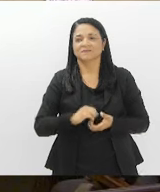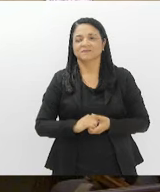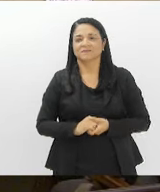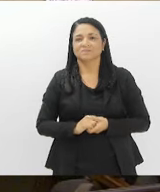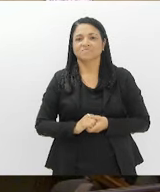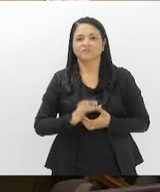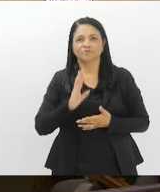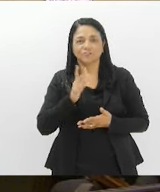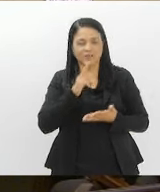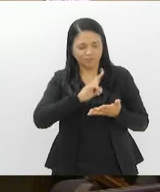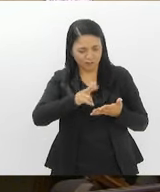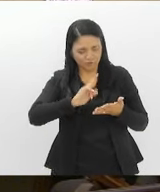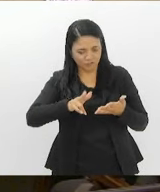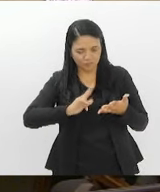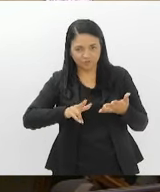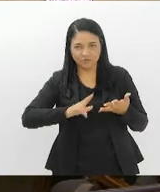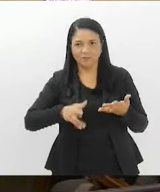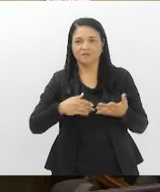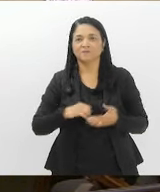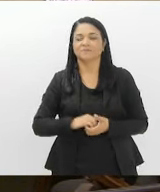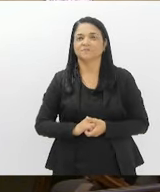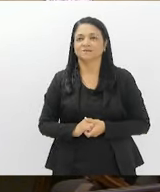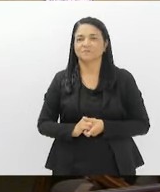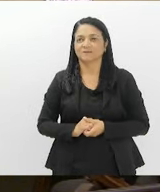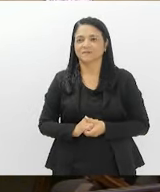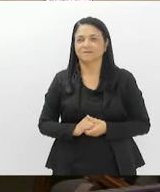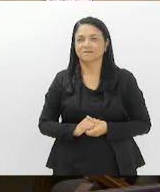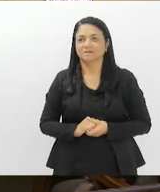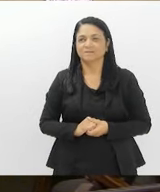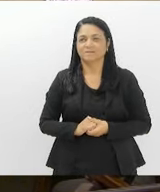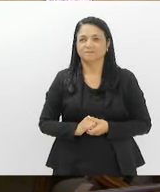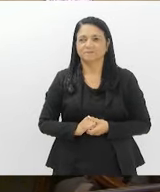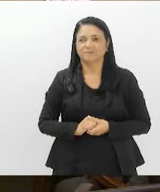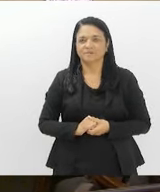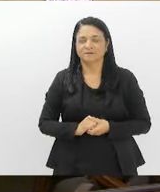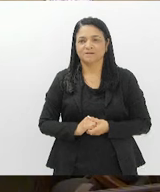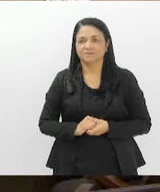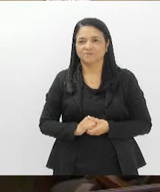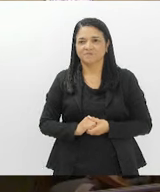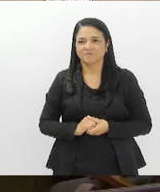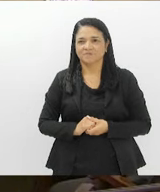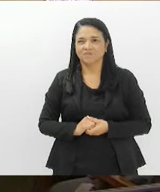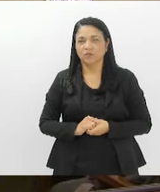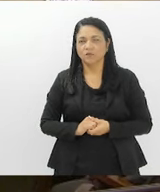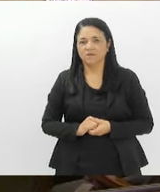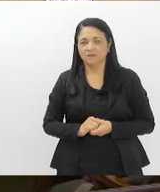Já falei, deixa eu quebrar o protocolo, gente. É muito feio esquecer dos outros.